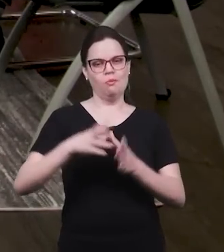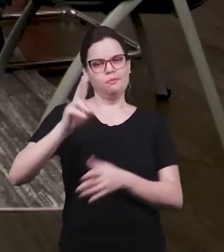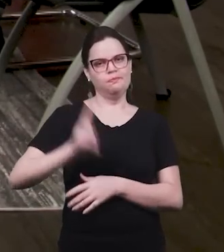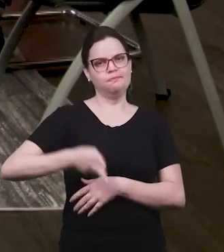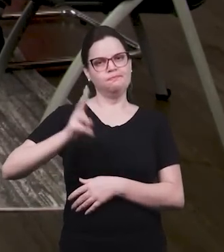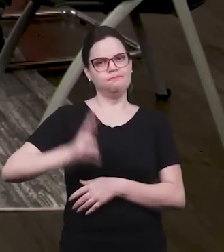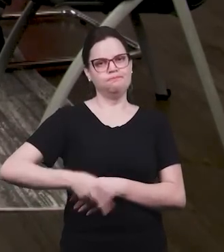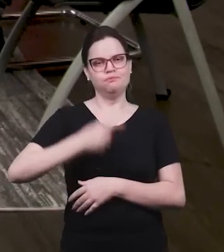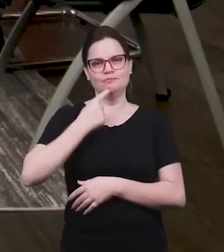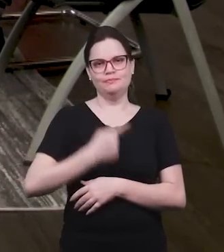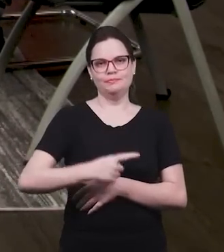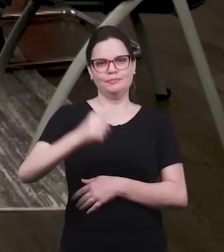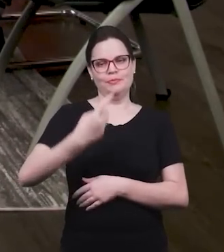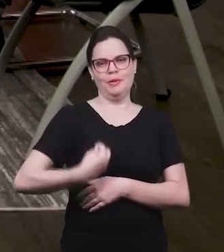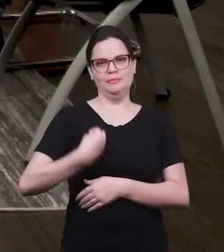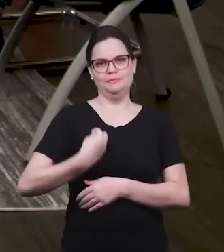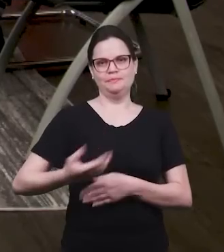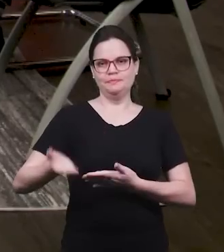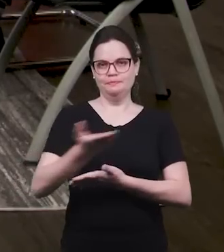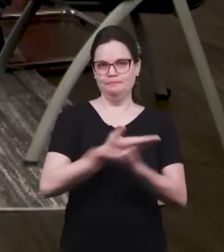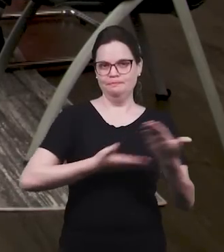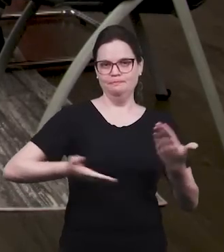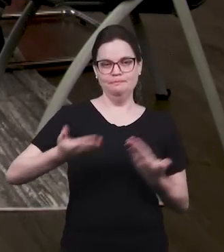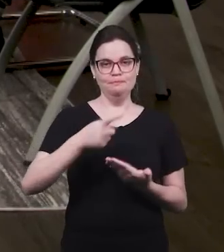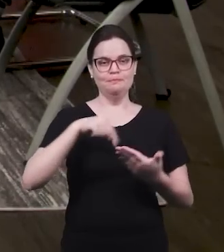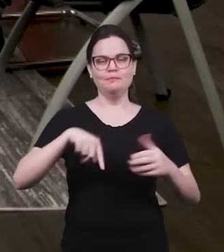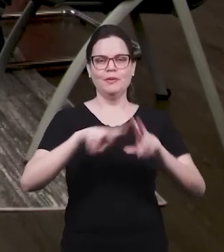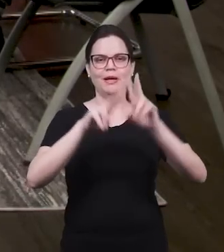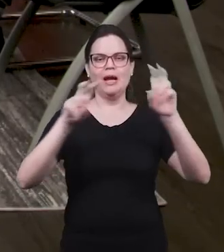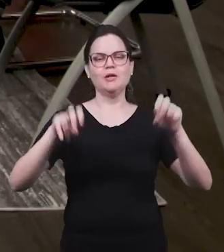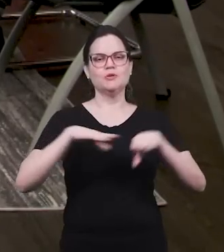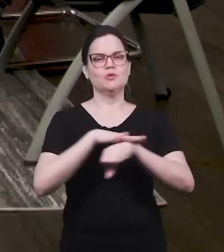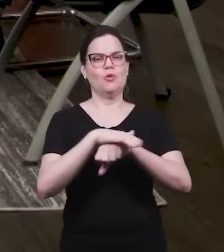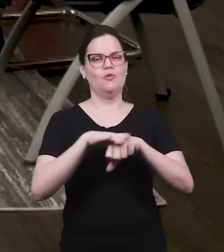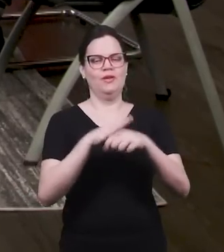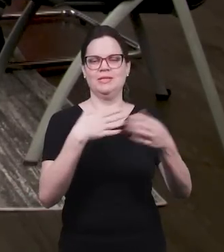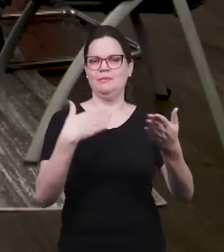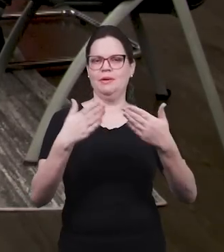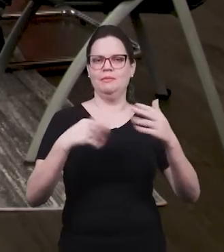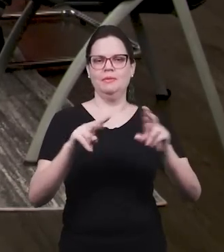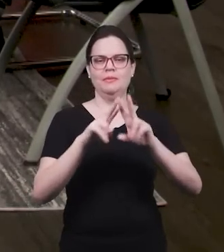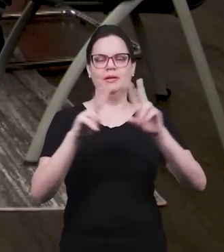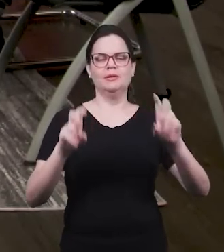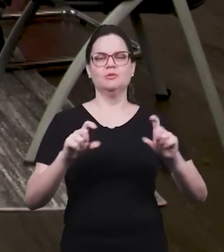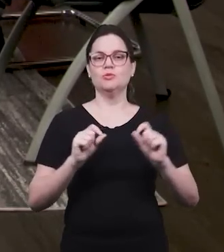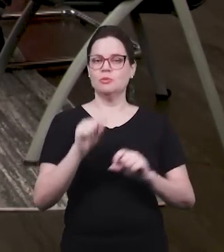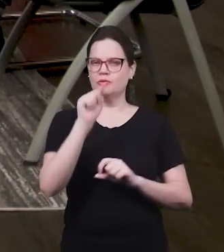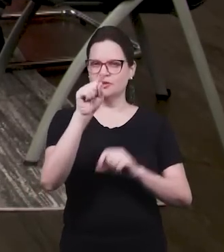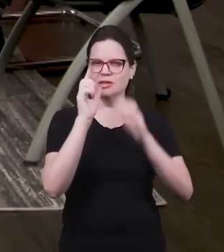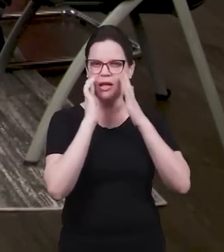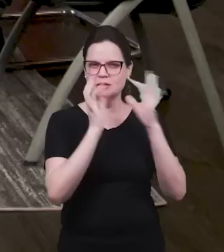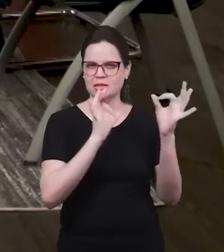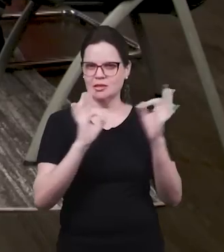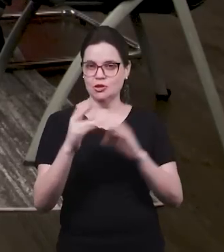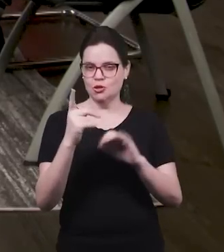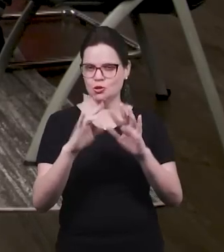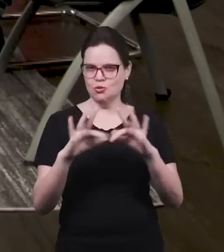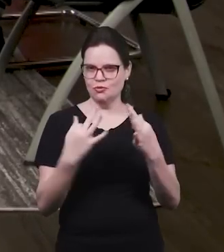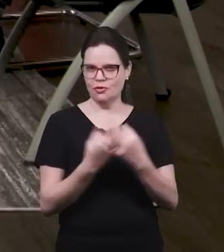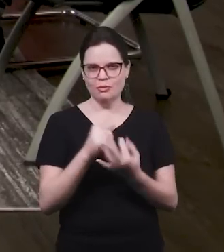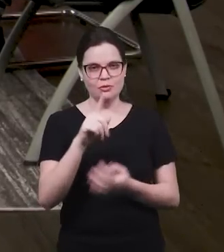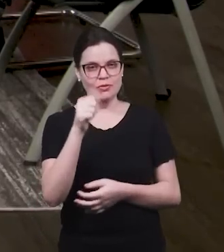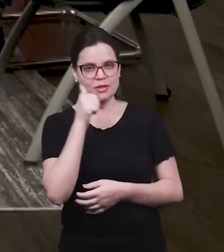desse programa, onde a gente traz para você, para sua família, para o senhor, para a senhora, a